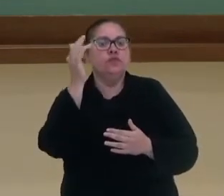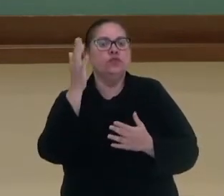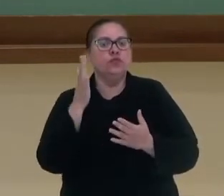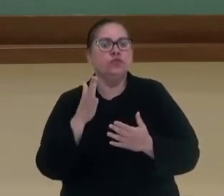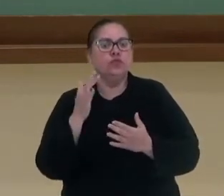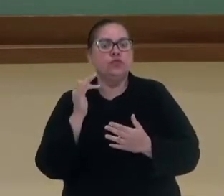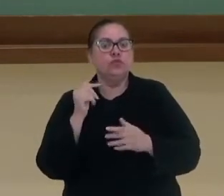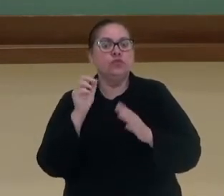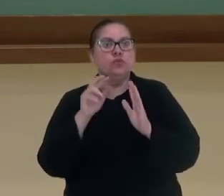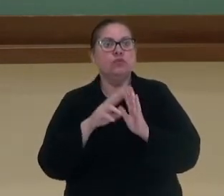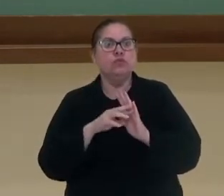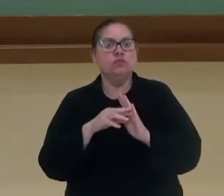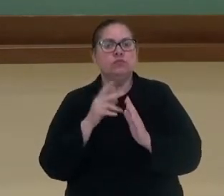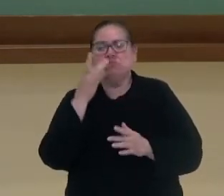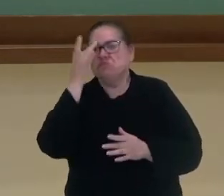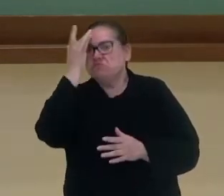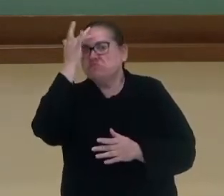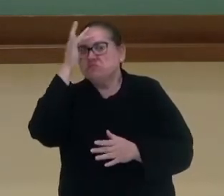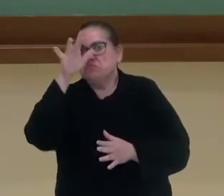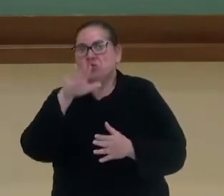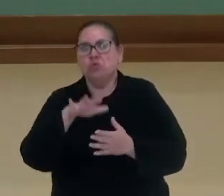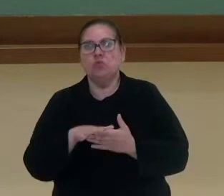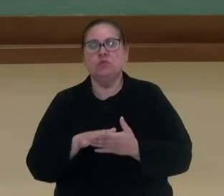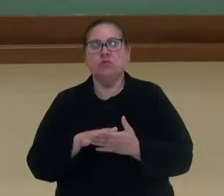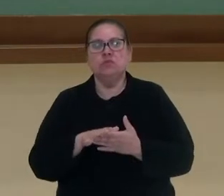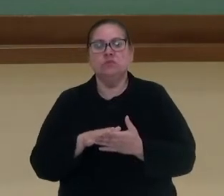o desconhecido, o